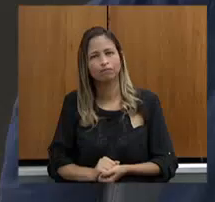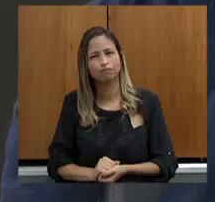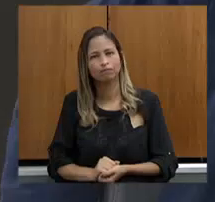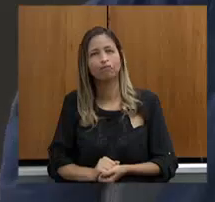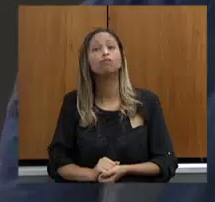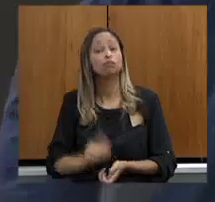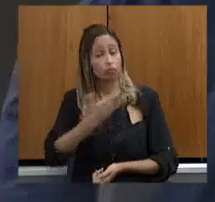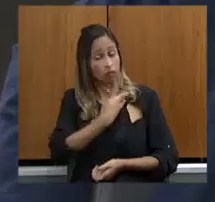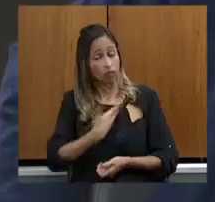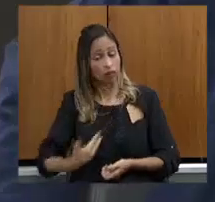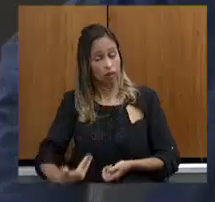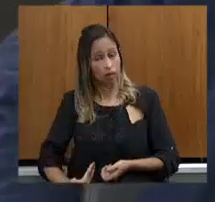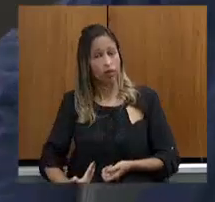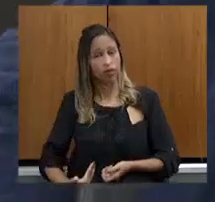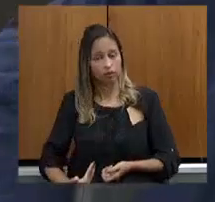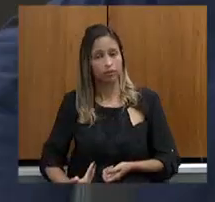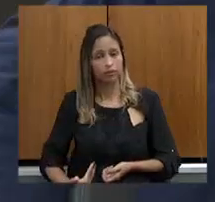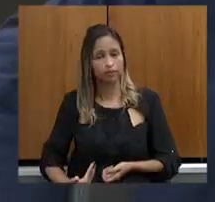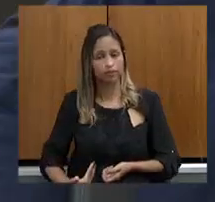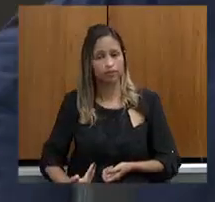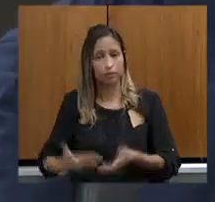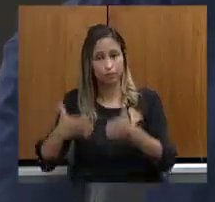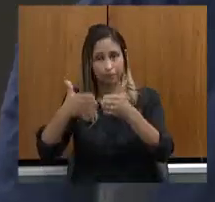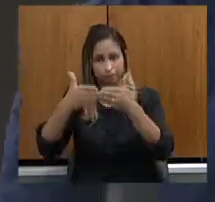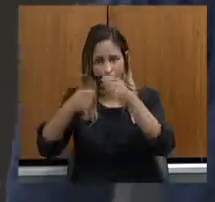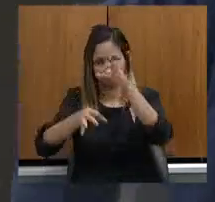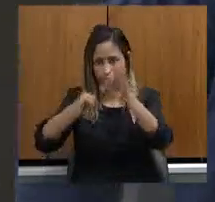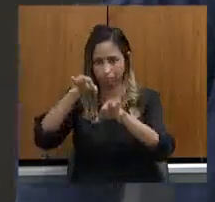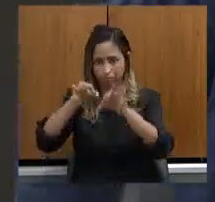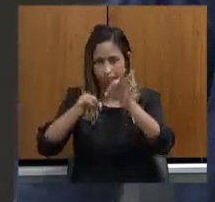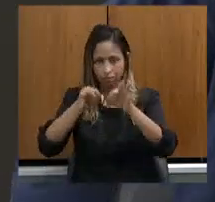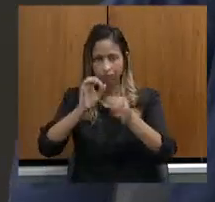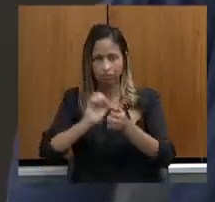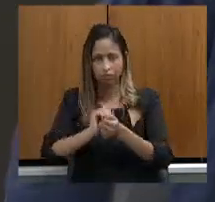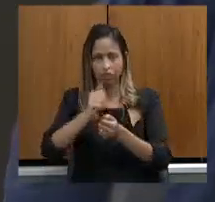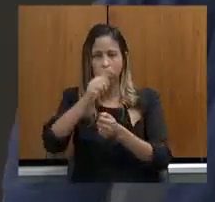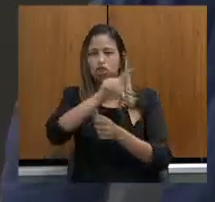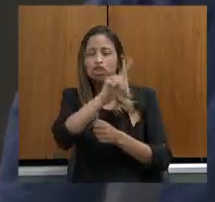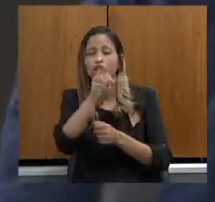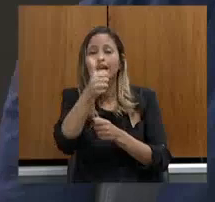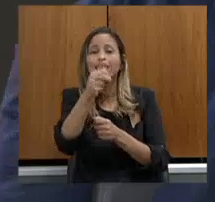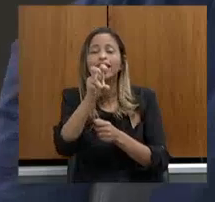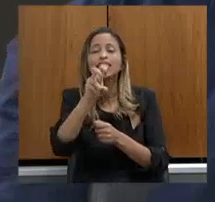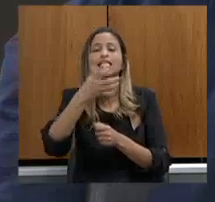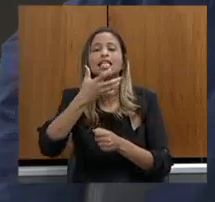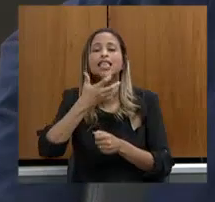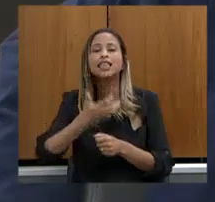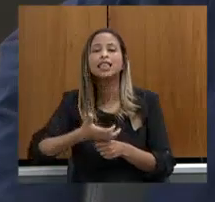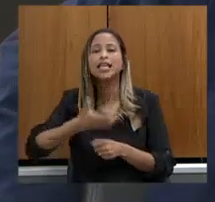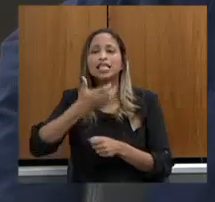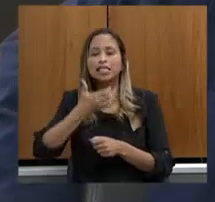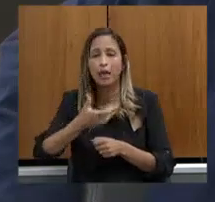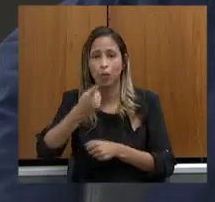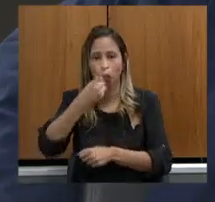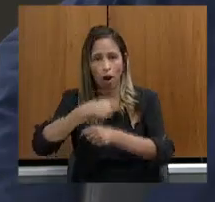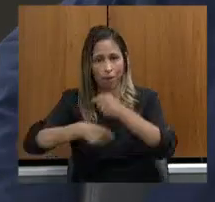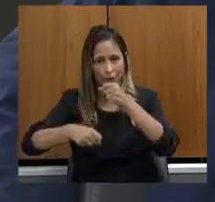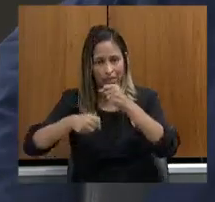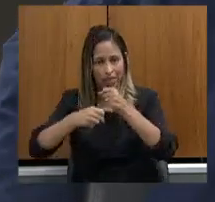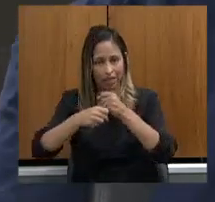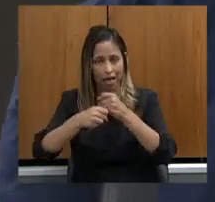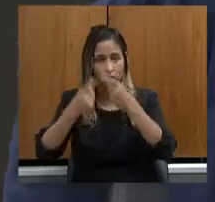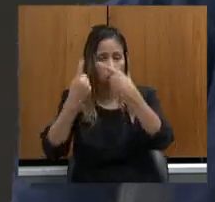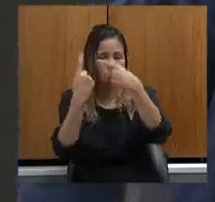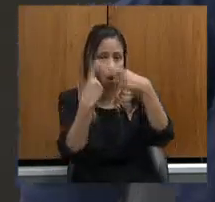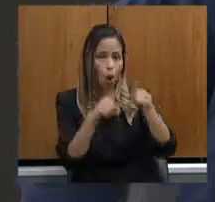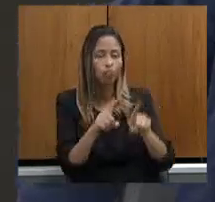o Governo do Estado recorreu ao judiciário no dia 15 de Dezembro de 2021 contra a